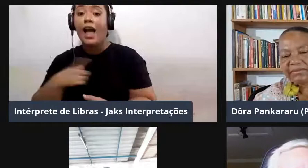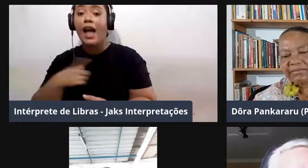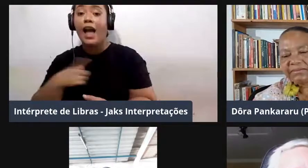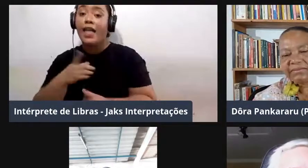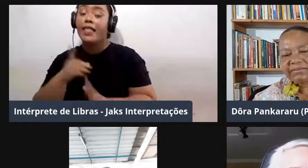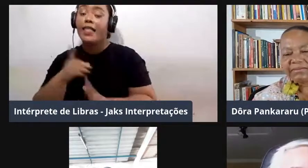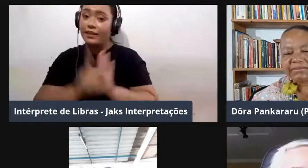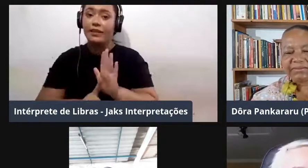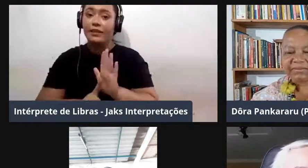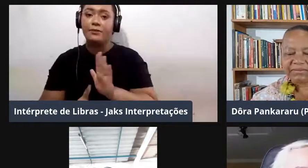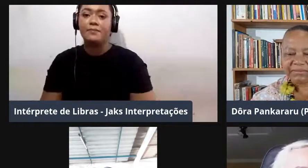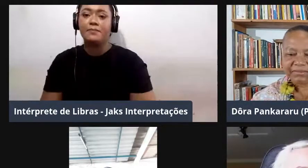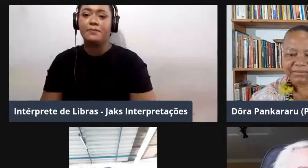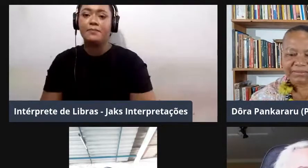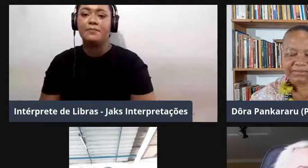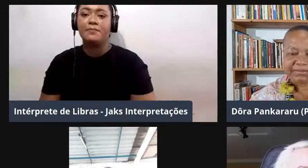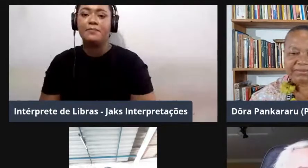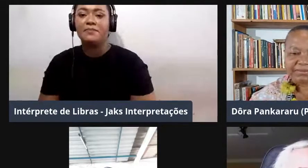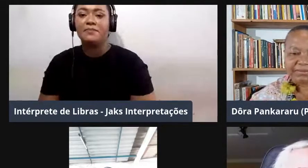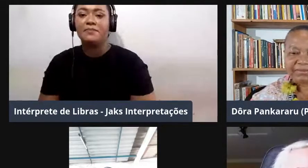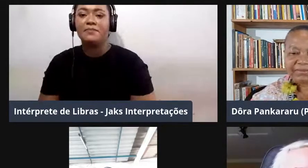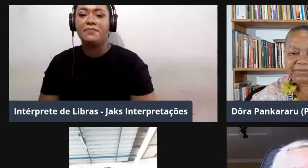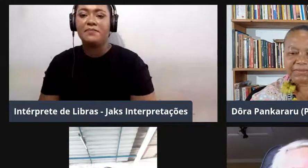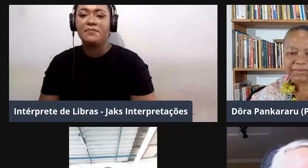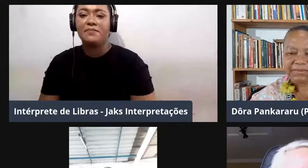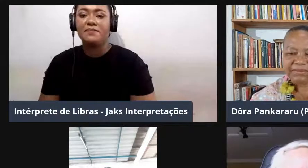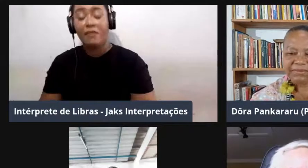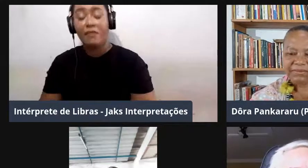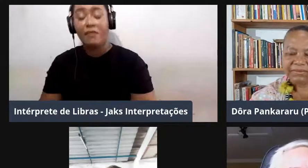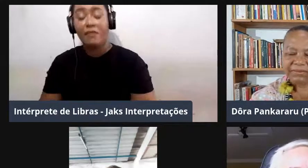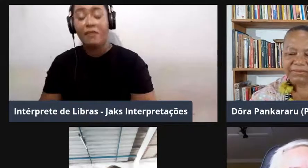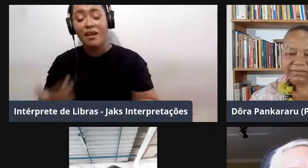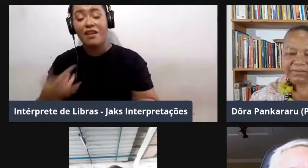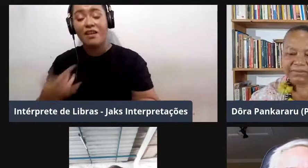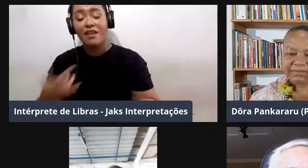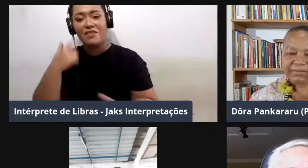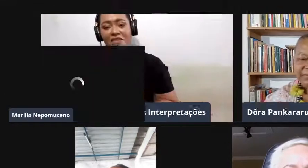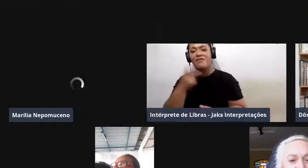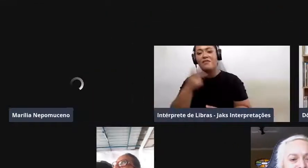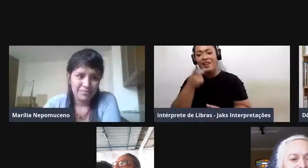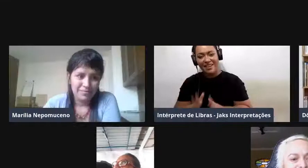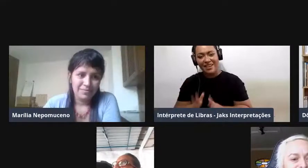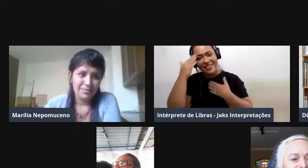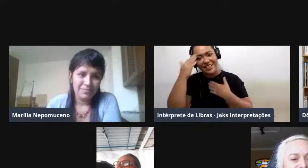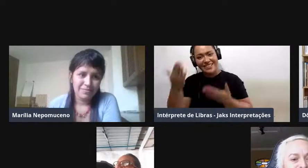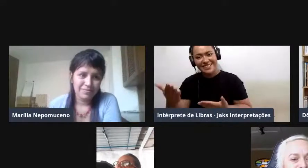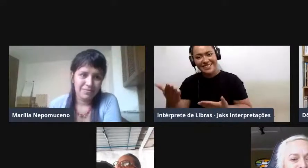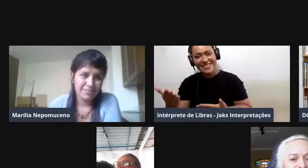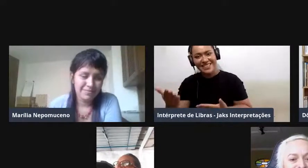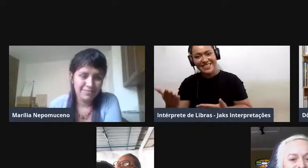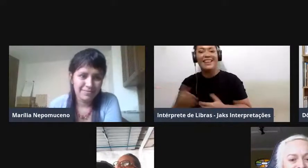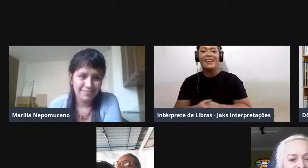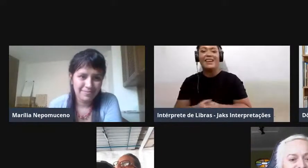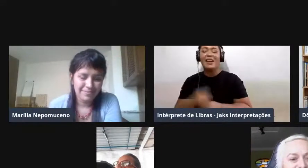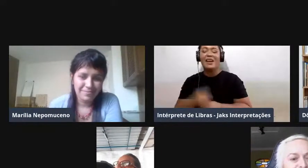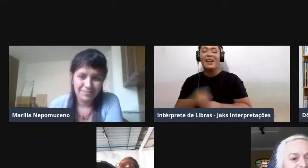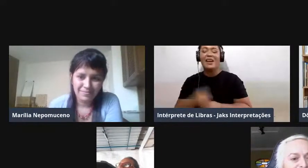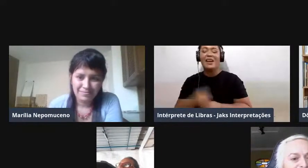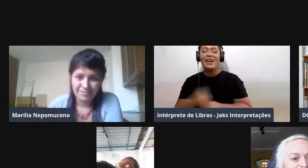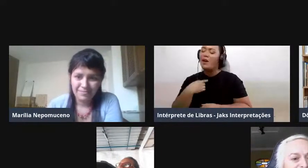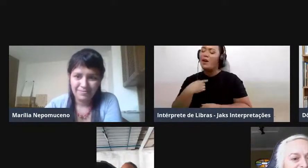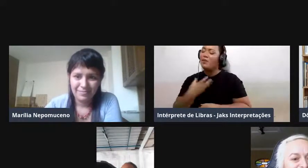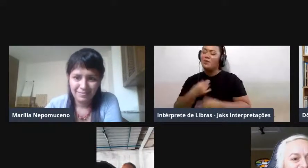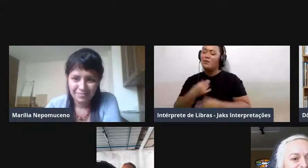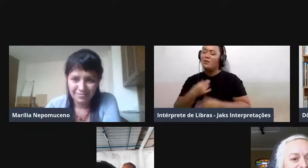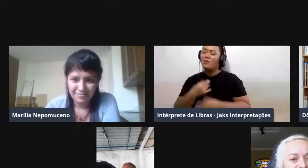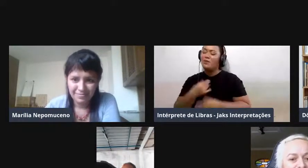de agradecer, de dizer que eu estou muito feliz de ter ouvido vocês. Aí eu chamo Marília, porque ela vai fazer um encerramento